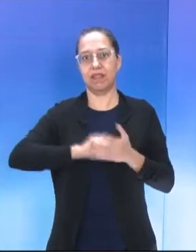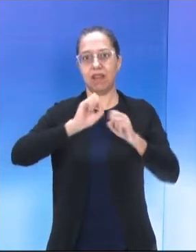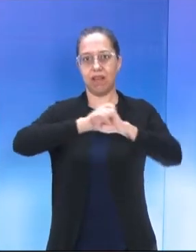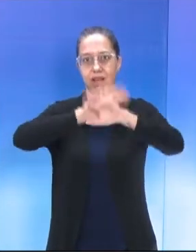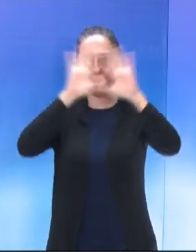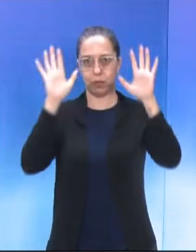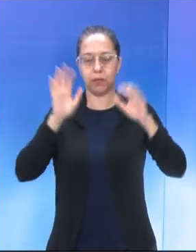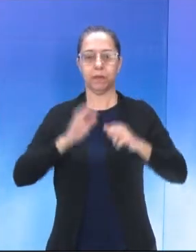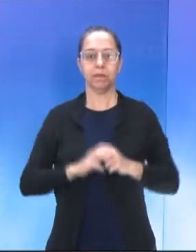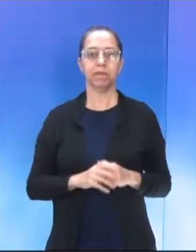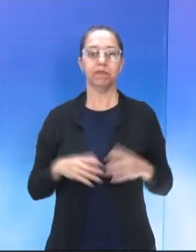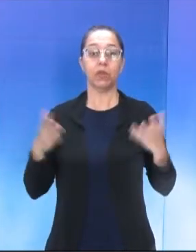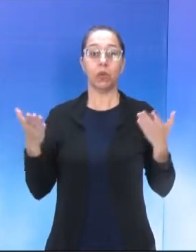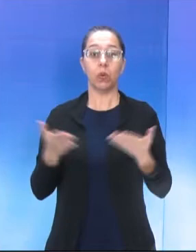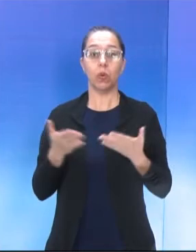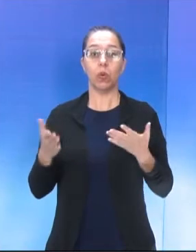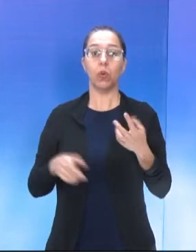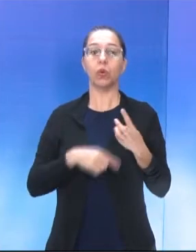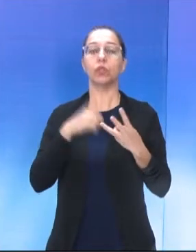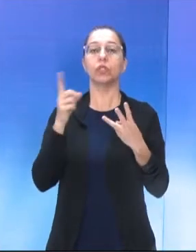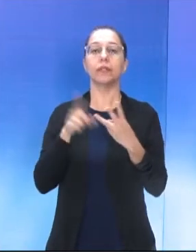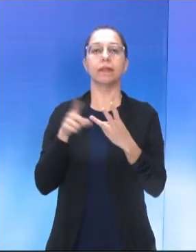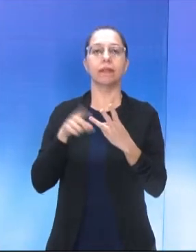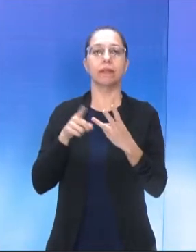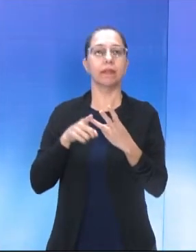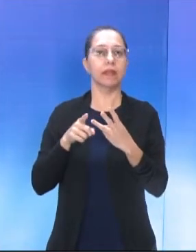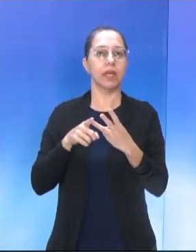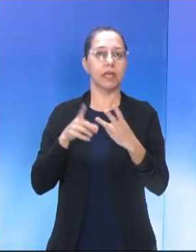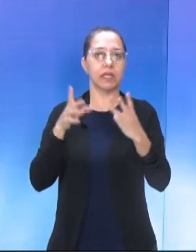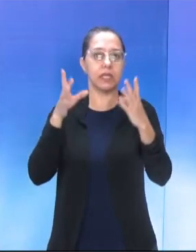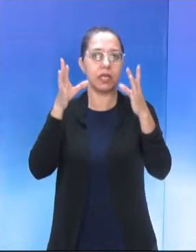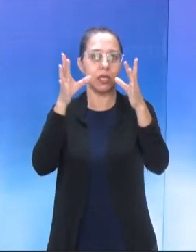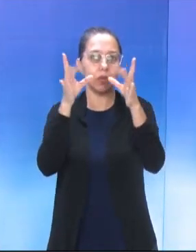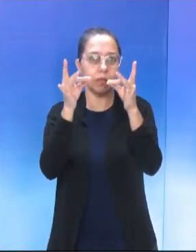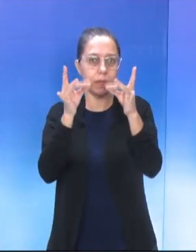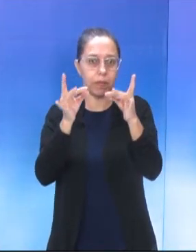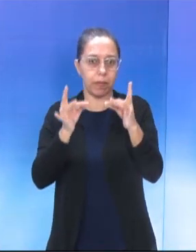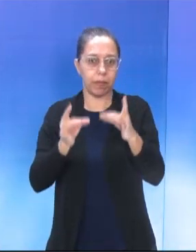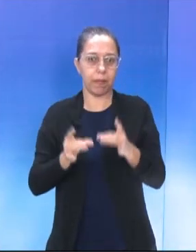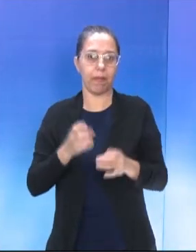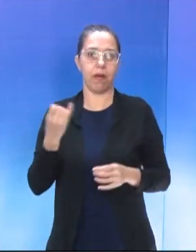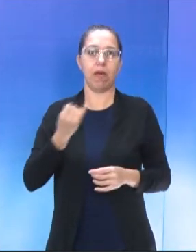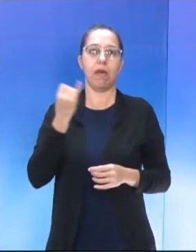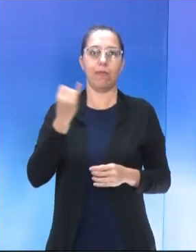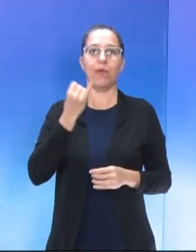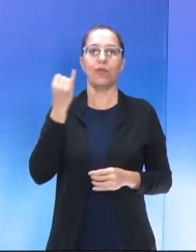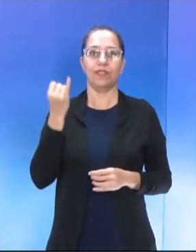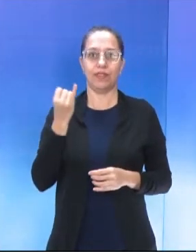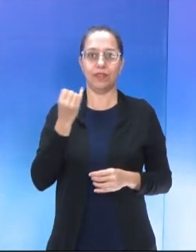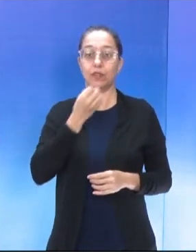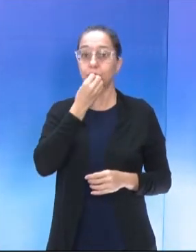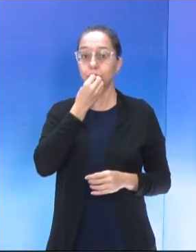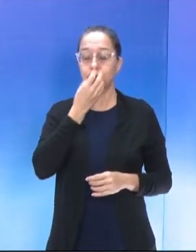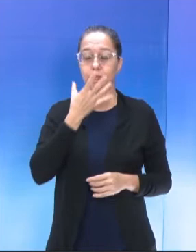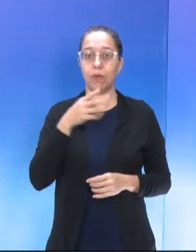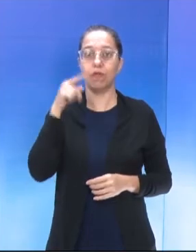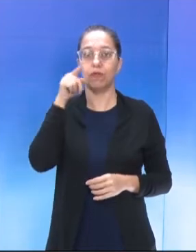vamos falar sobre um terceiro argumento aí que você pode escolher, que é muito, muito importante e bem legal de